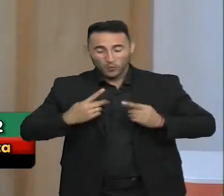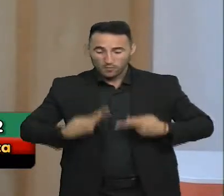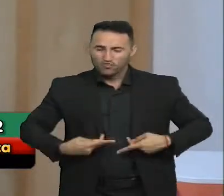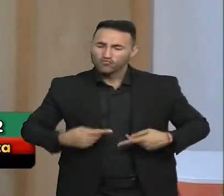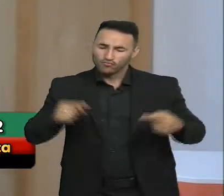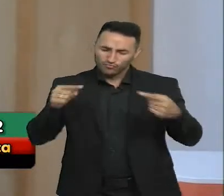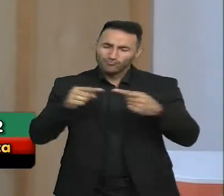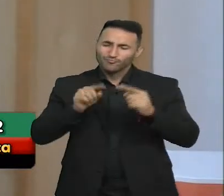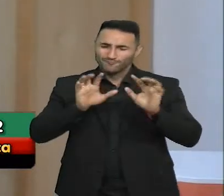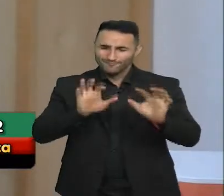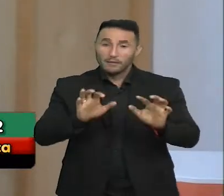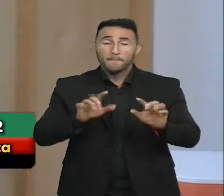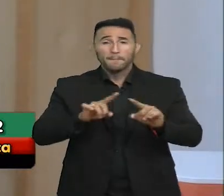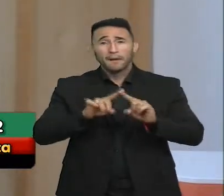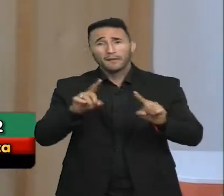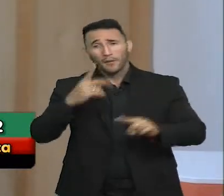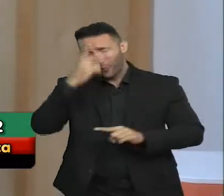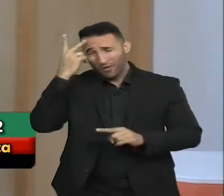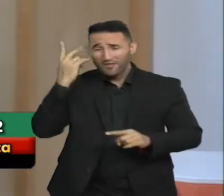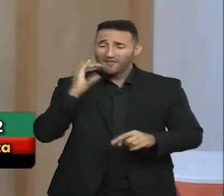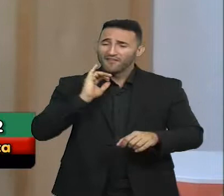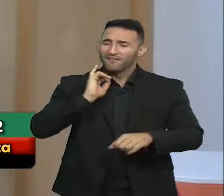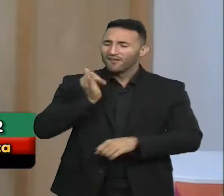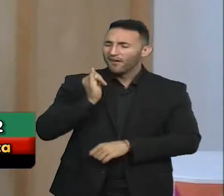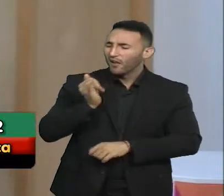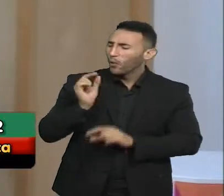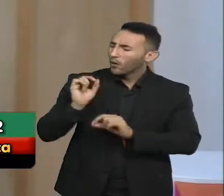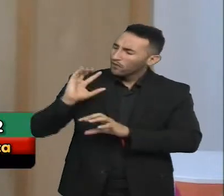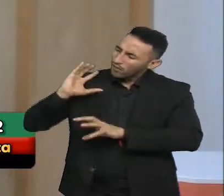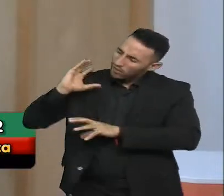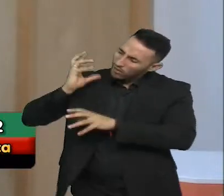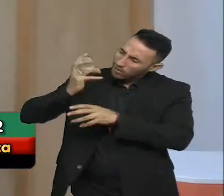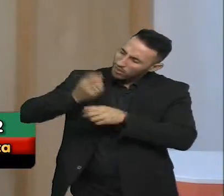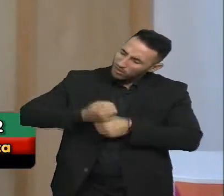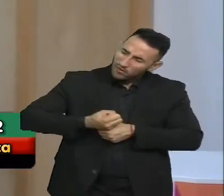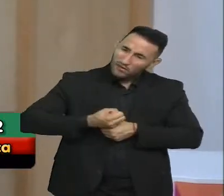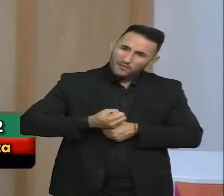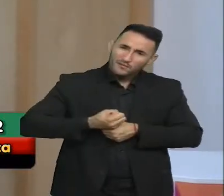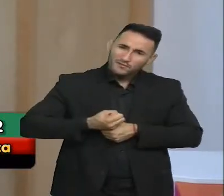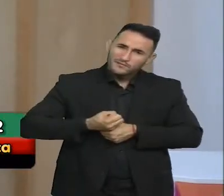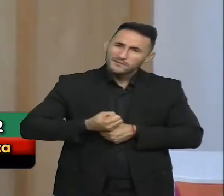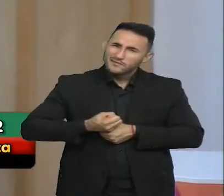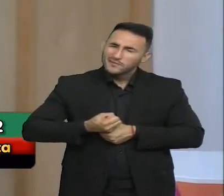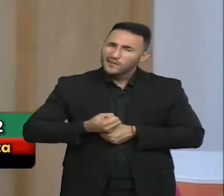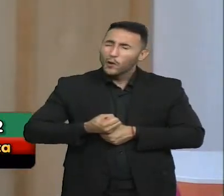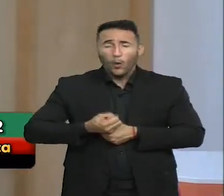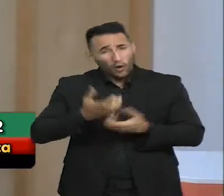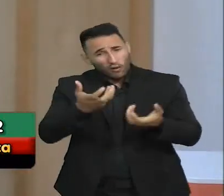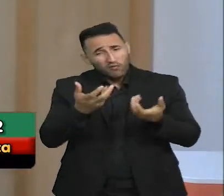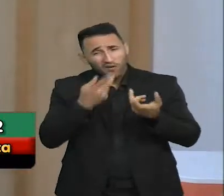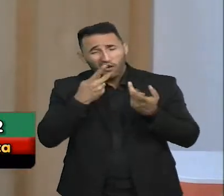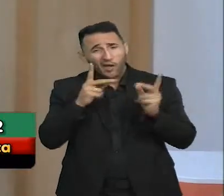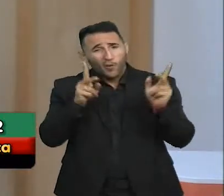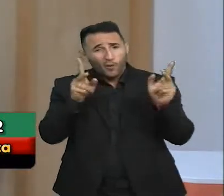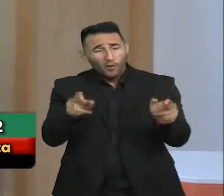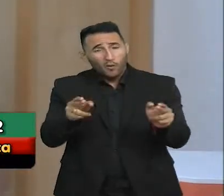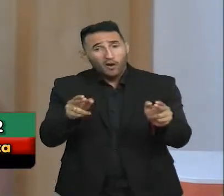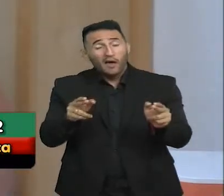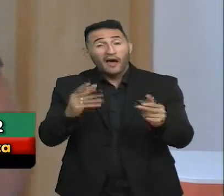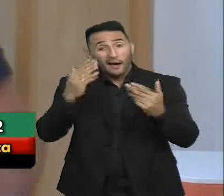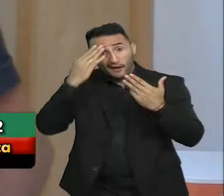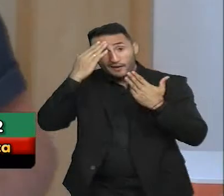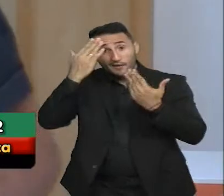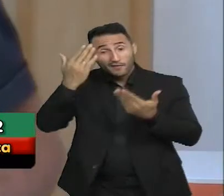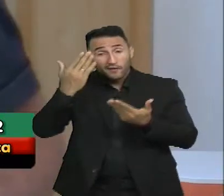sentido. Então, todo mundo fala, vem aqui e fala de falar das ancestralidades, e é o que eu gostaria de falar hoje também. É graças a essa